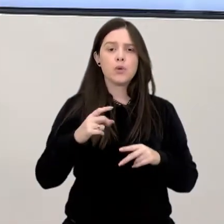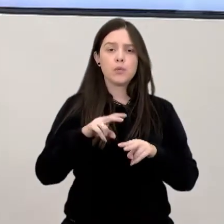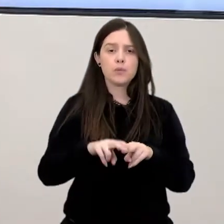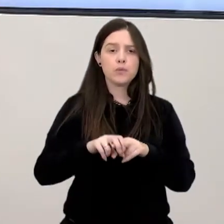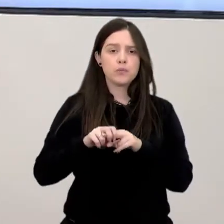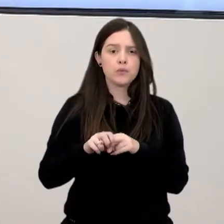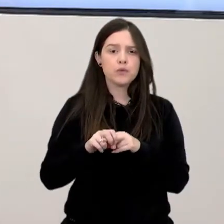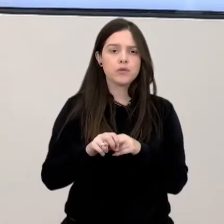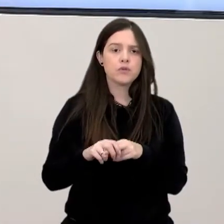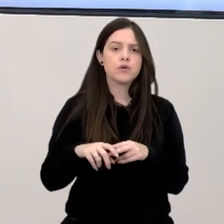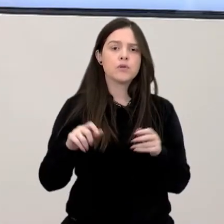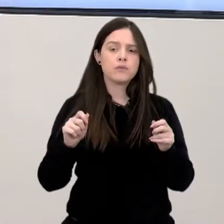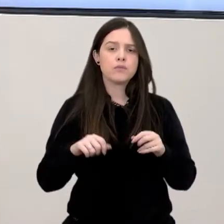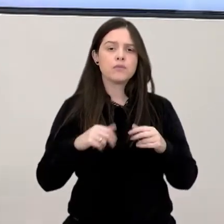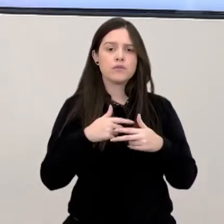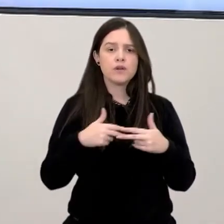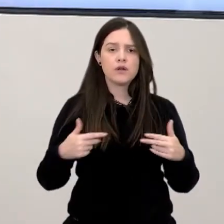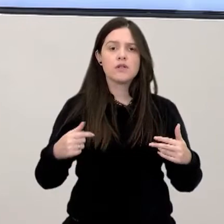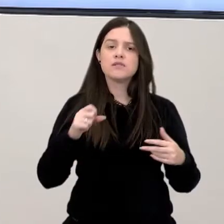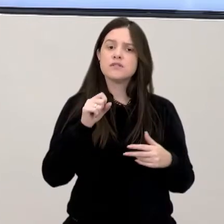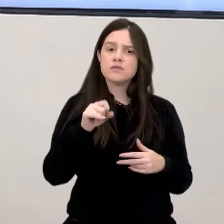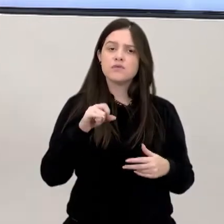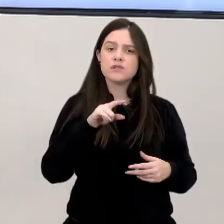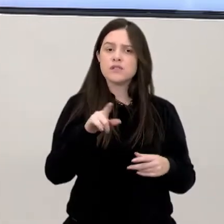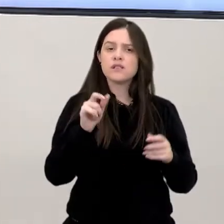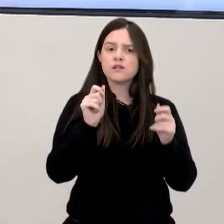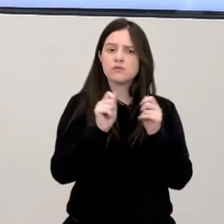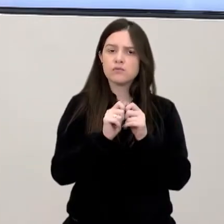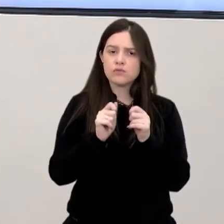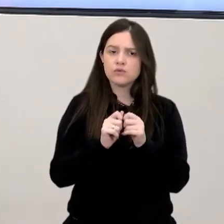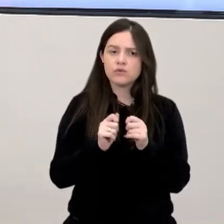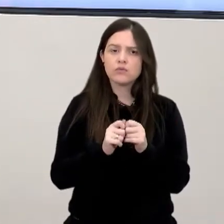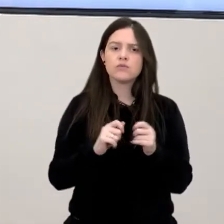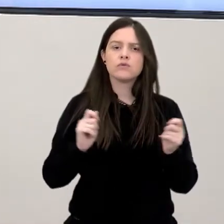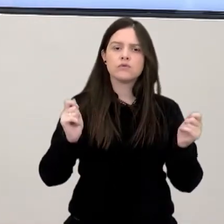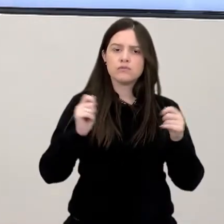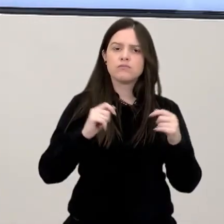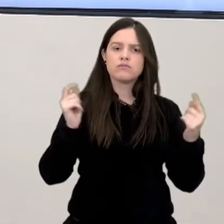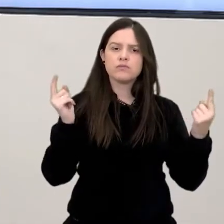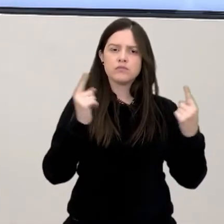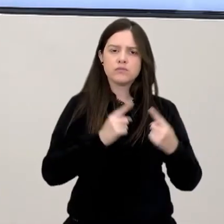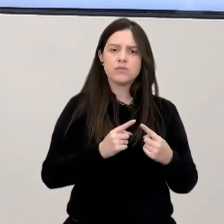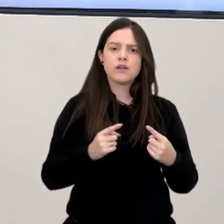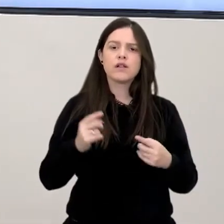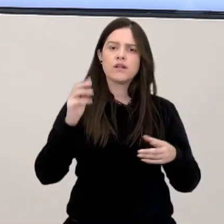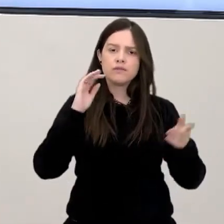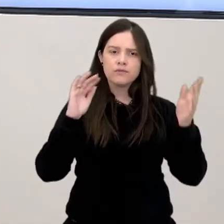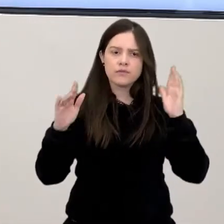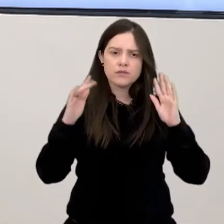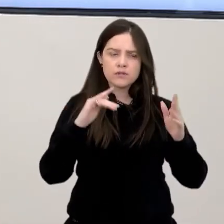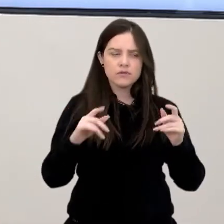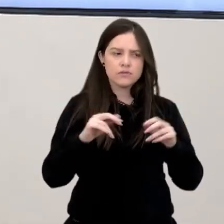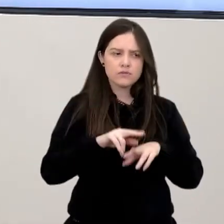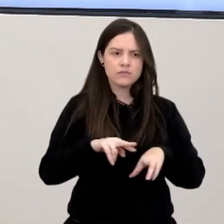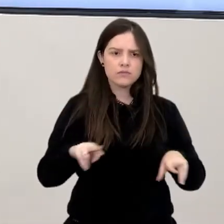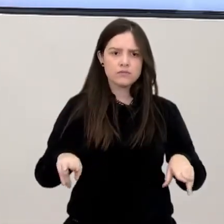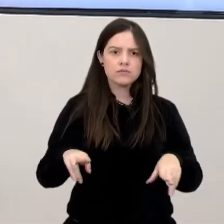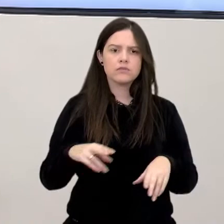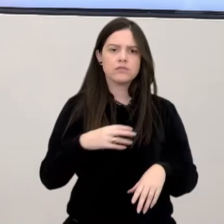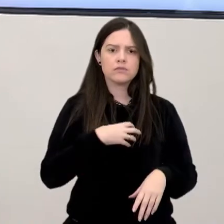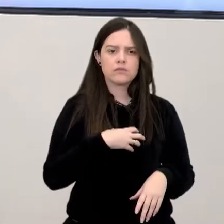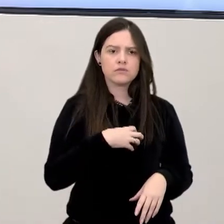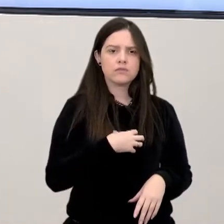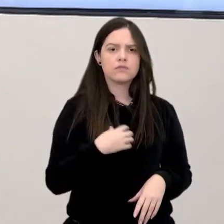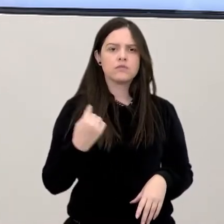do quente para o frio. Mas se você quiser fazer ele andar do frio para o quente, você tem que fazer uma inversão, né? E para isso você precisa ter um